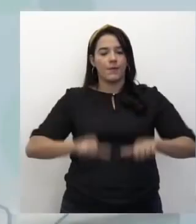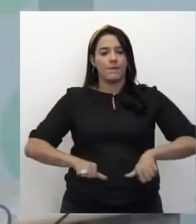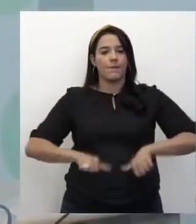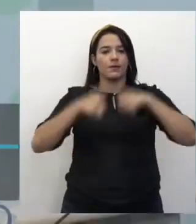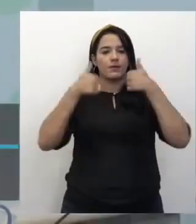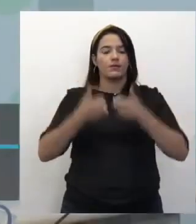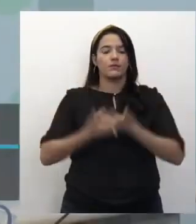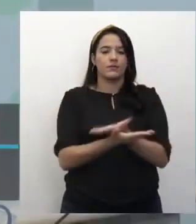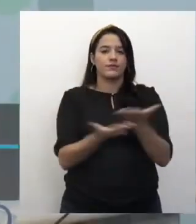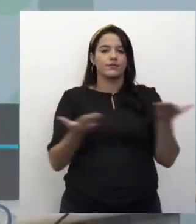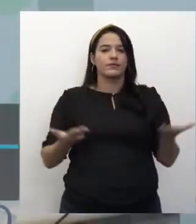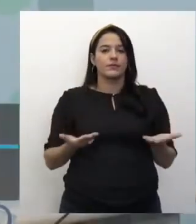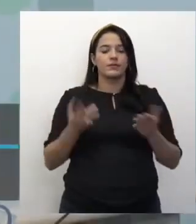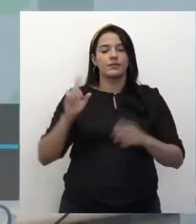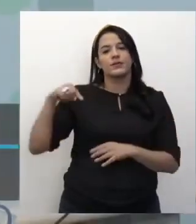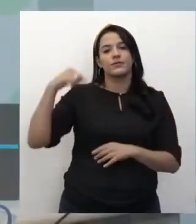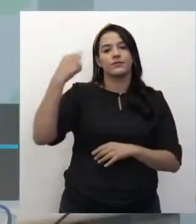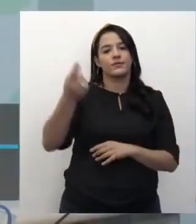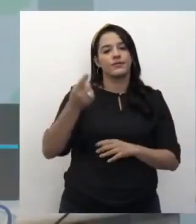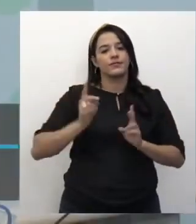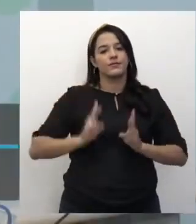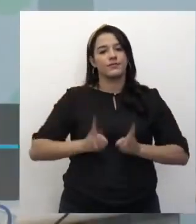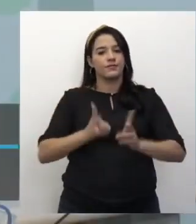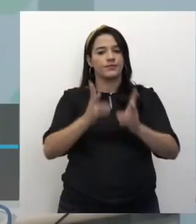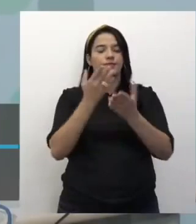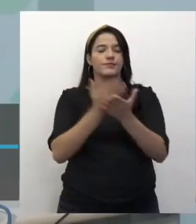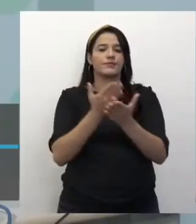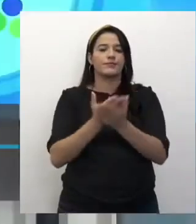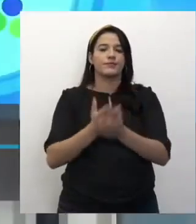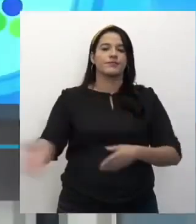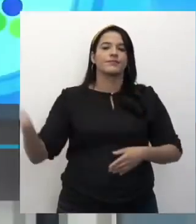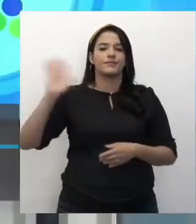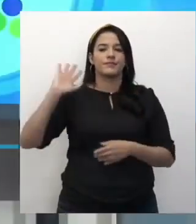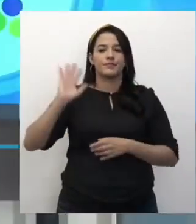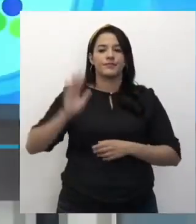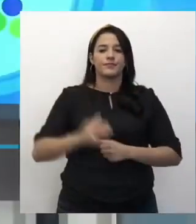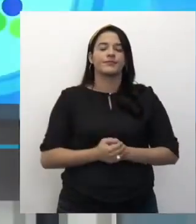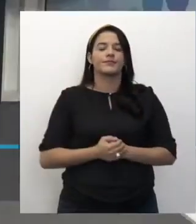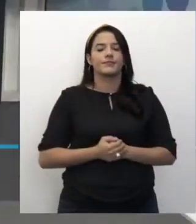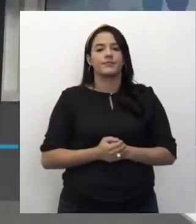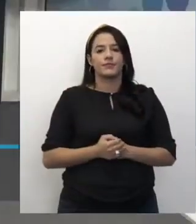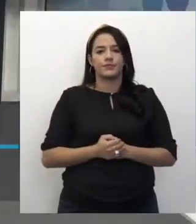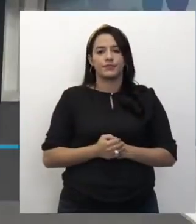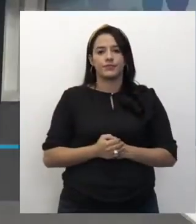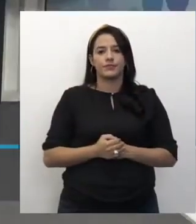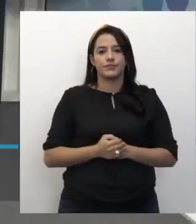nossas aulas para vocês. E a gente se vê, né, por aí nas próximas aulas. É isso aí. Tchau, pessoal.